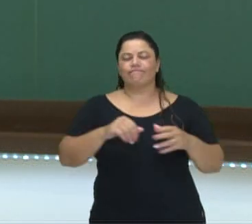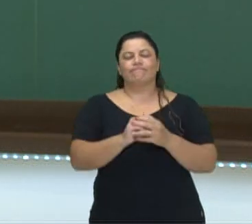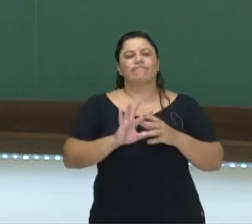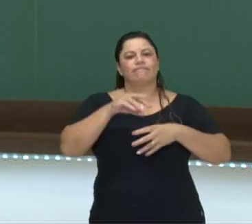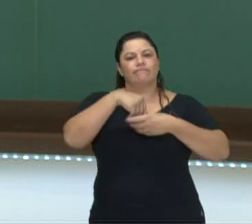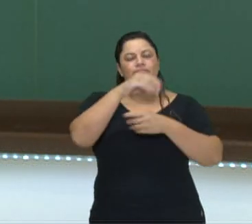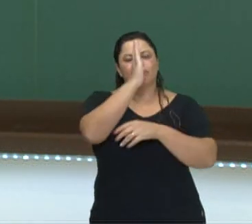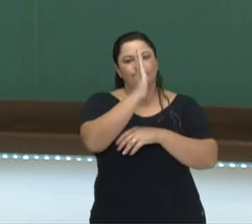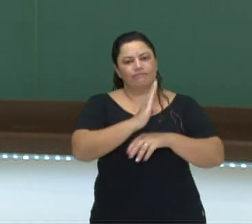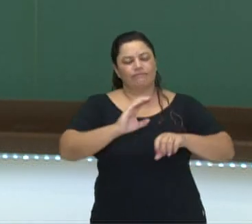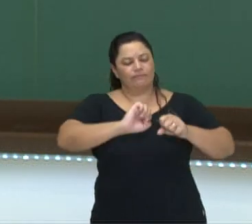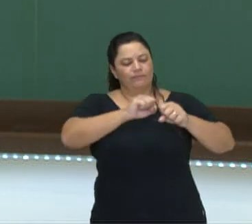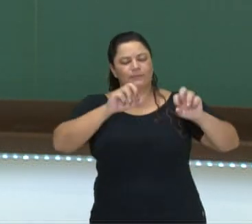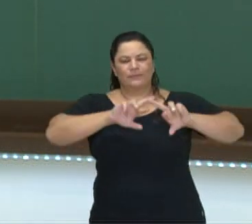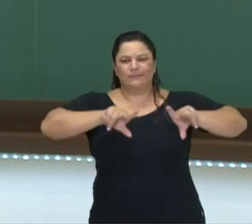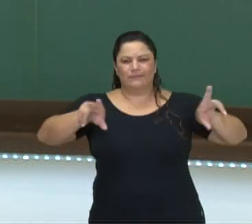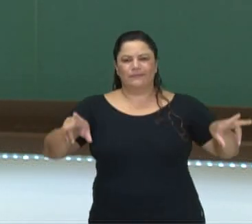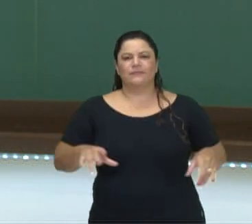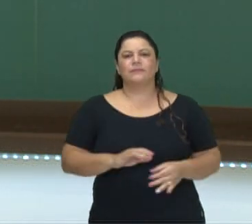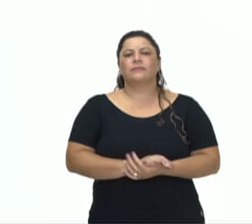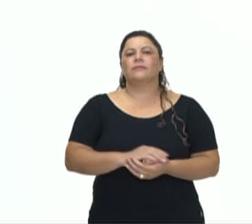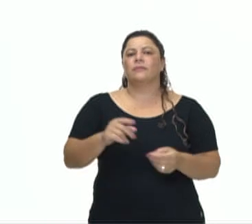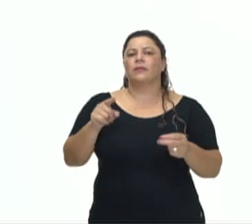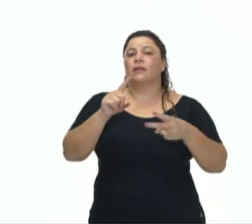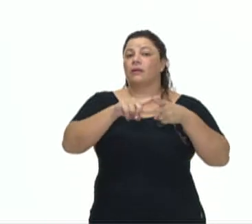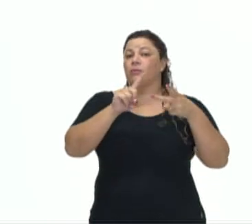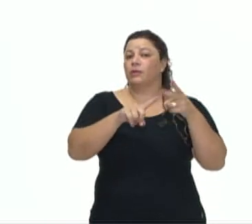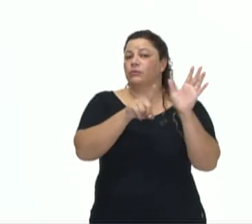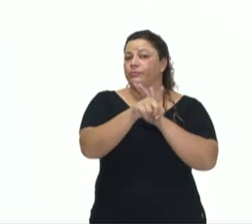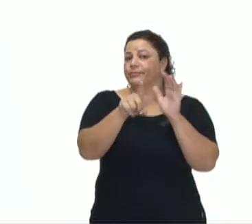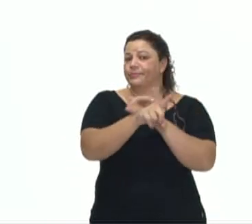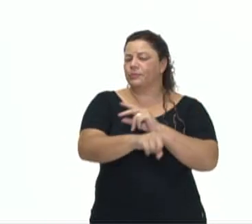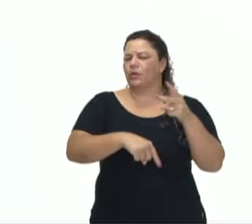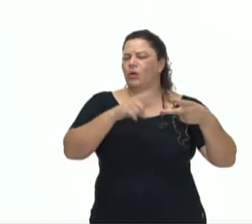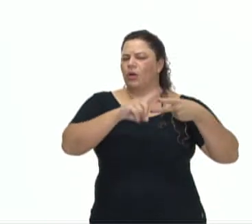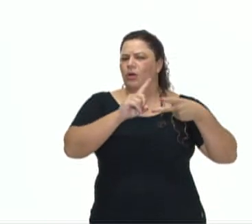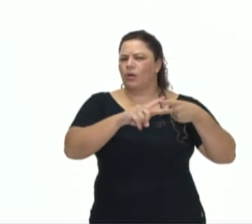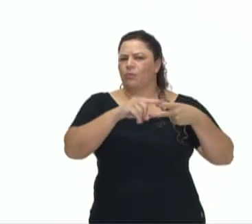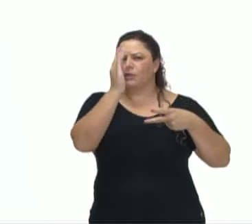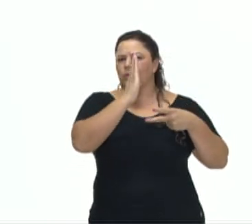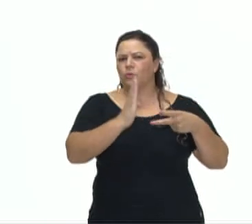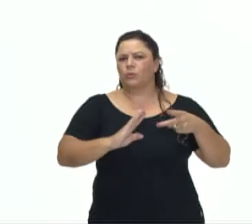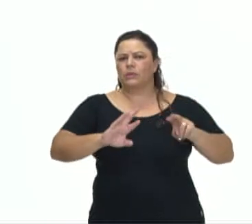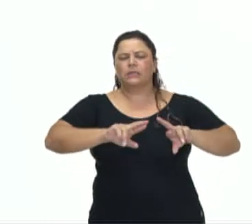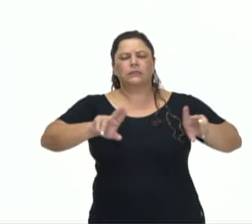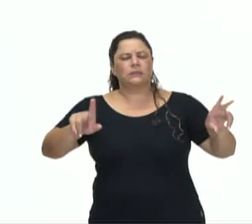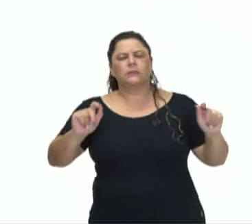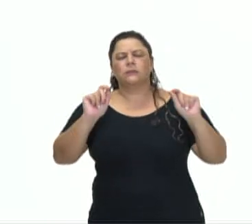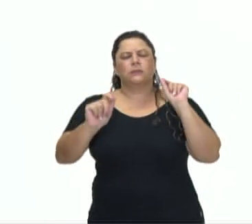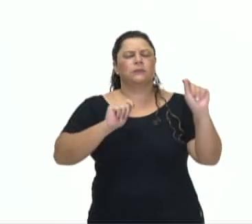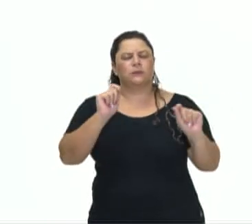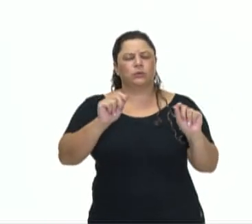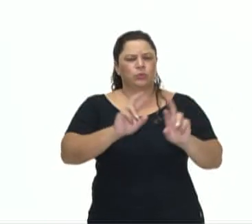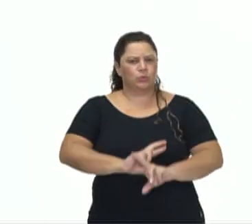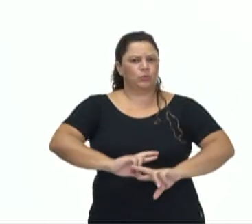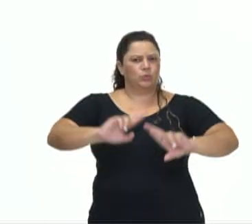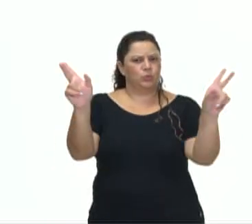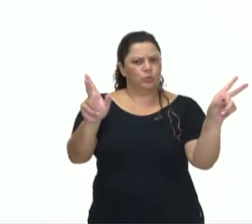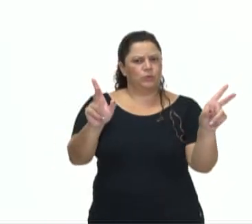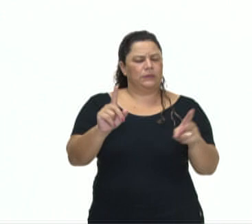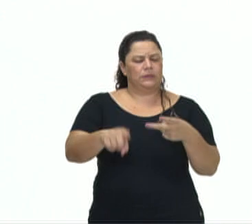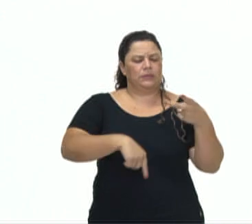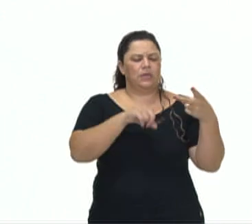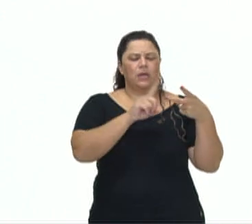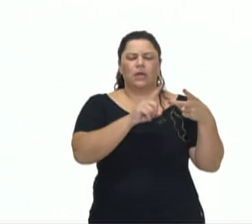duas perguntinhas para vocês pensarem e responderem para mim. Por que dizemos que o Brasil apresenta grande diversidade étnica? E que